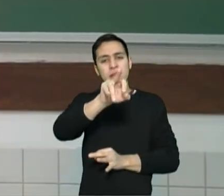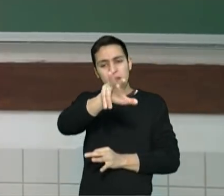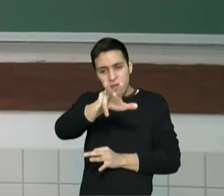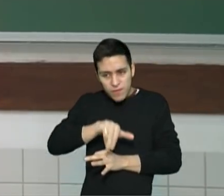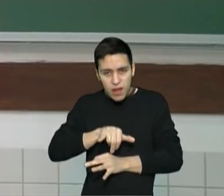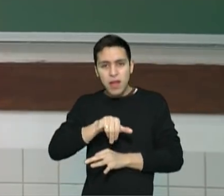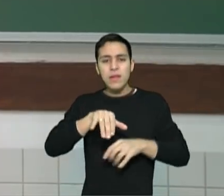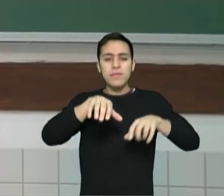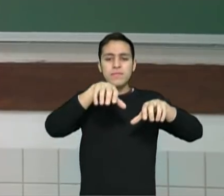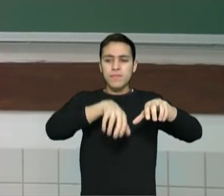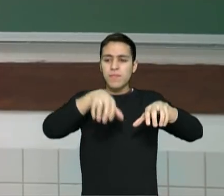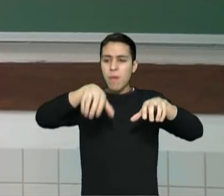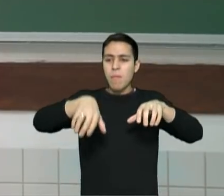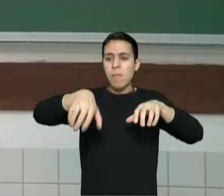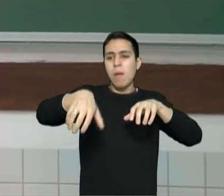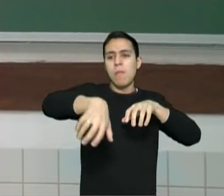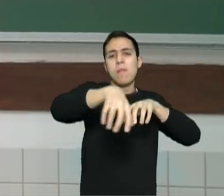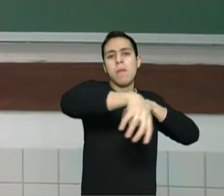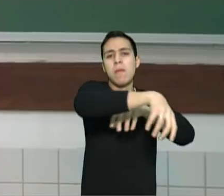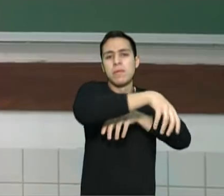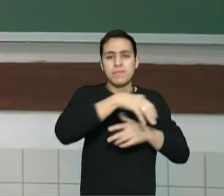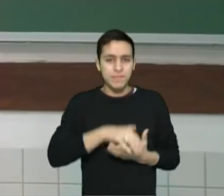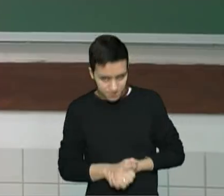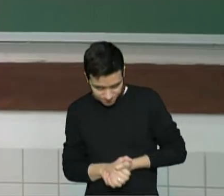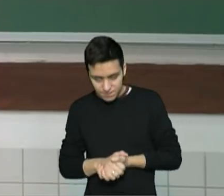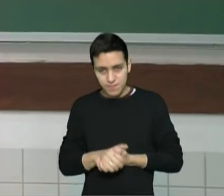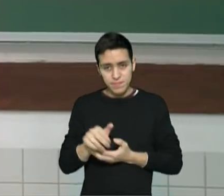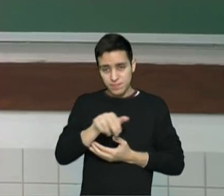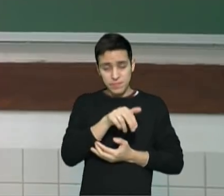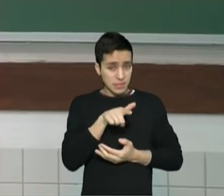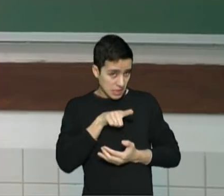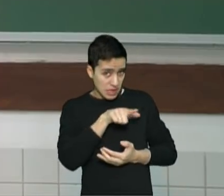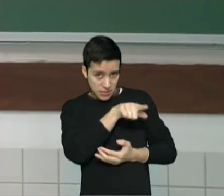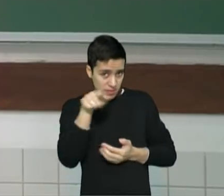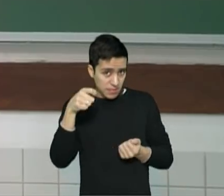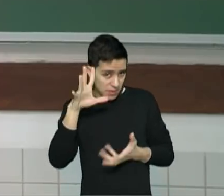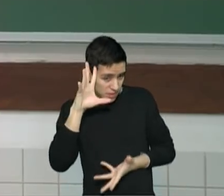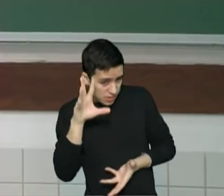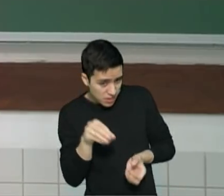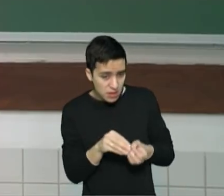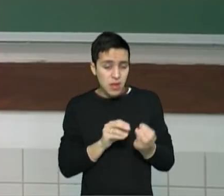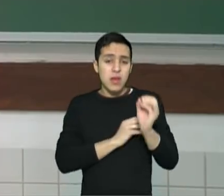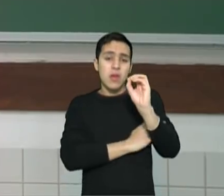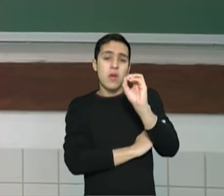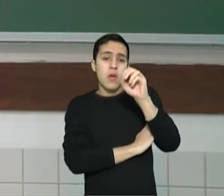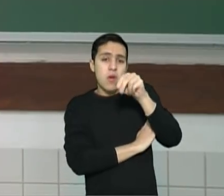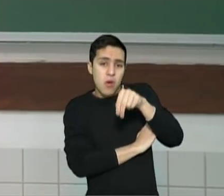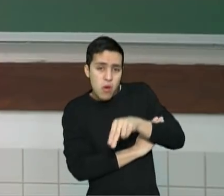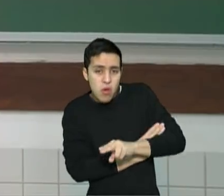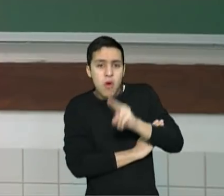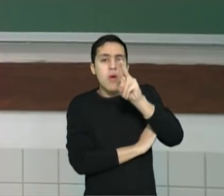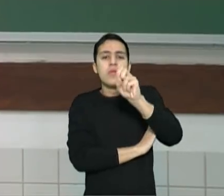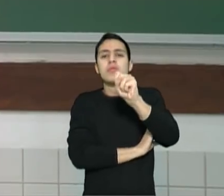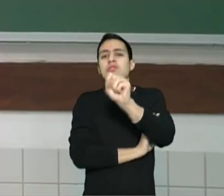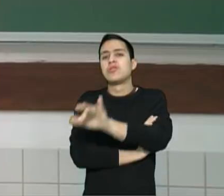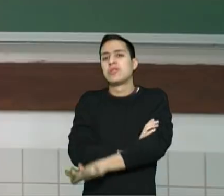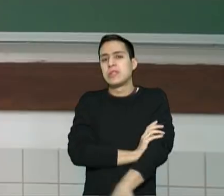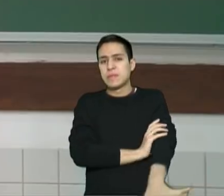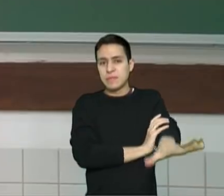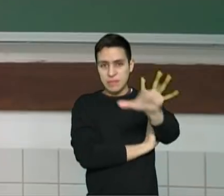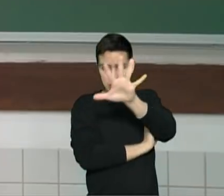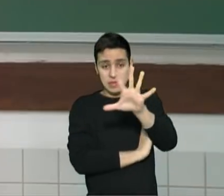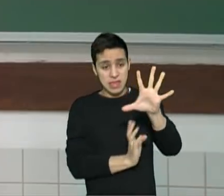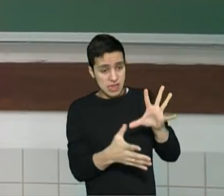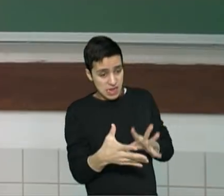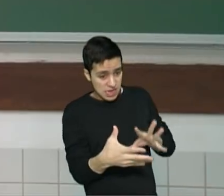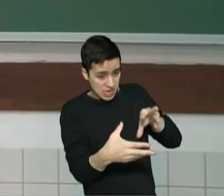estratificando em órgãos. Então o que eu tenho, e vocês têm que entender bem, que o ONU é a instituição geral. Dentro